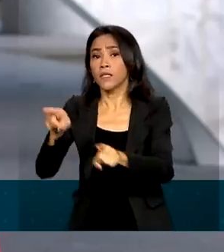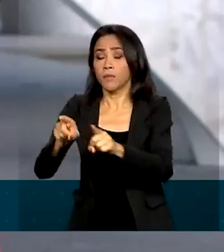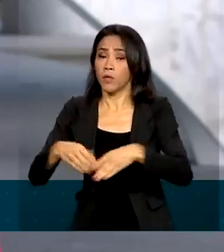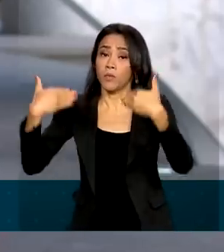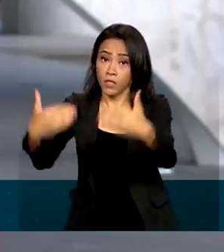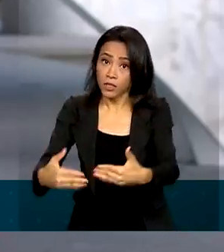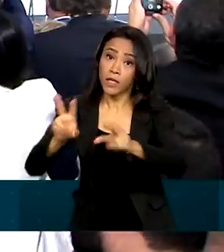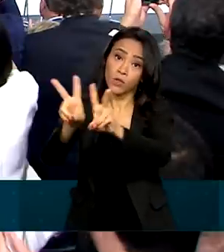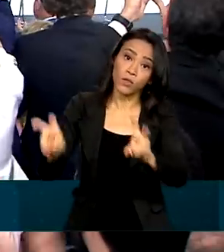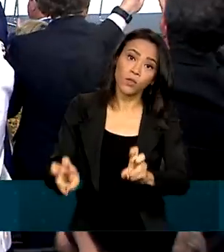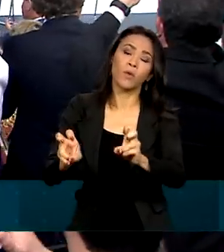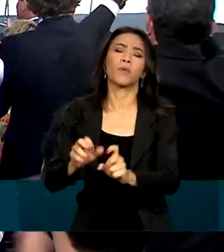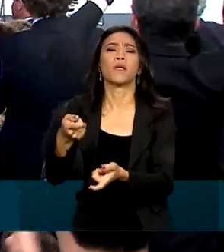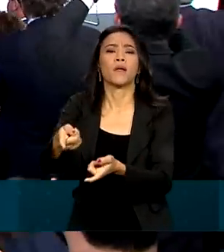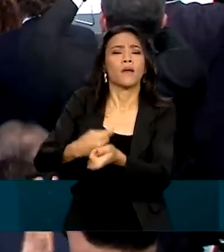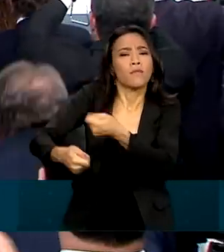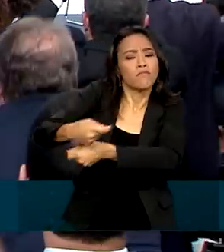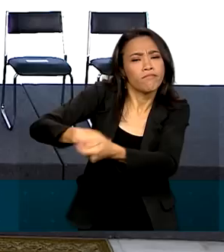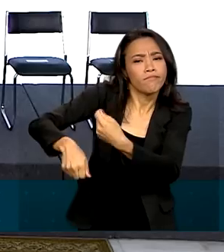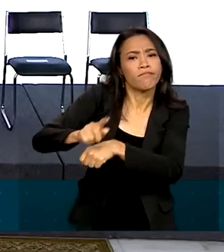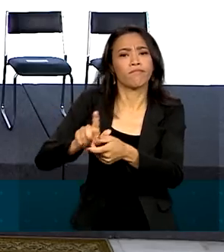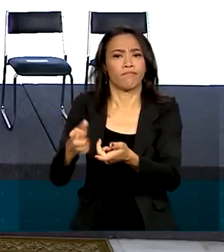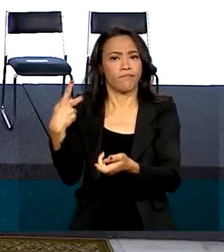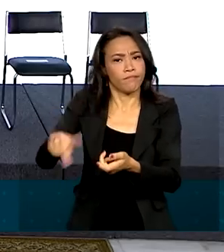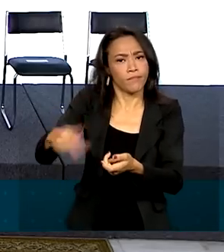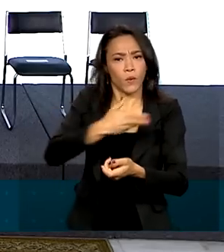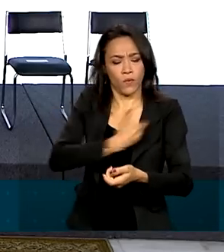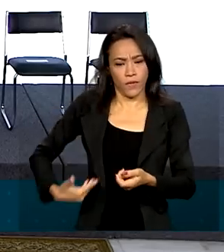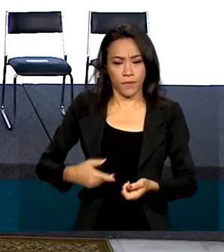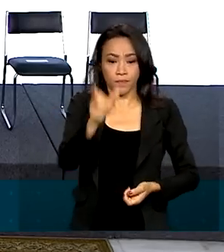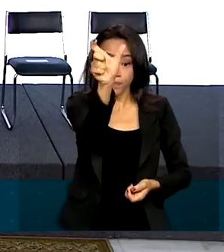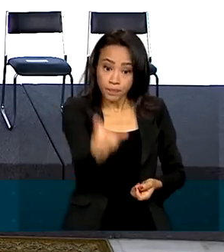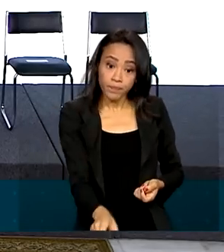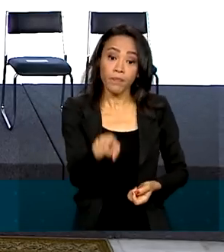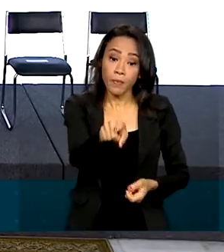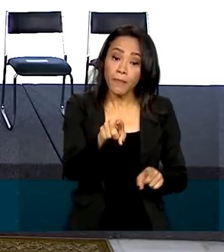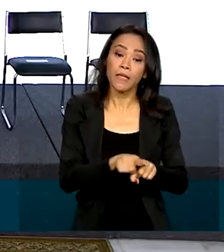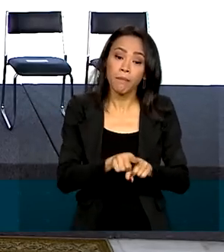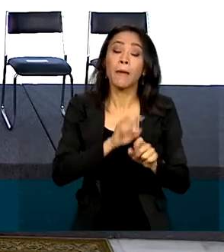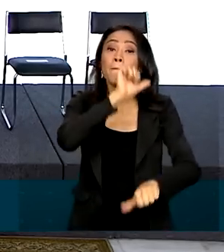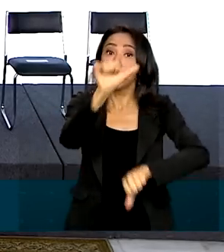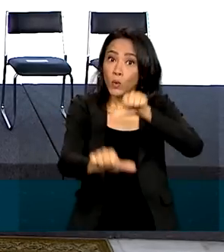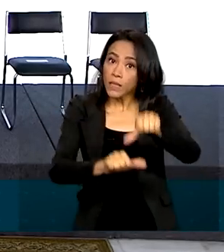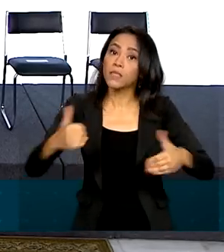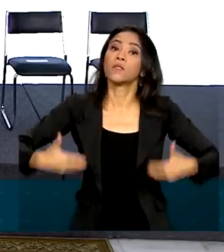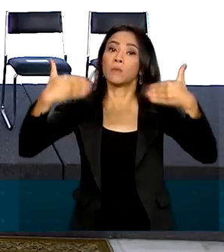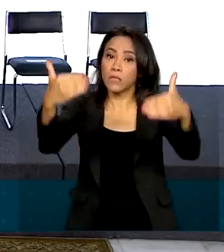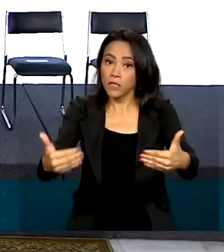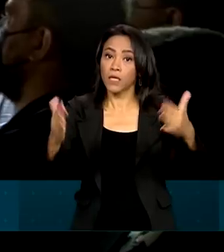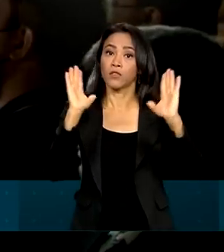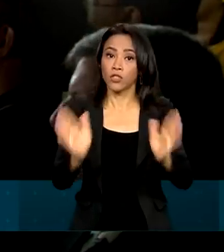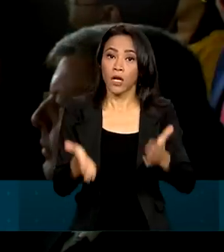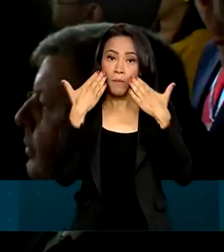serviços públicos a frente das políticas ambientais Marina Silva também apresentou mudanças no ministério já